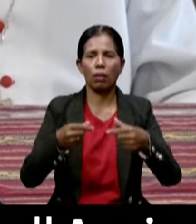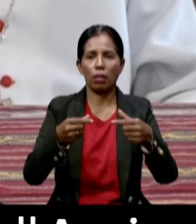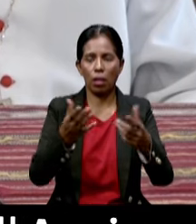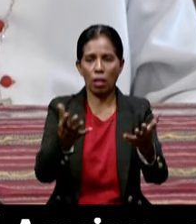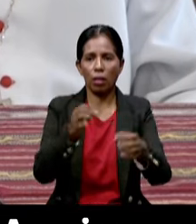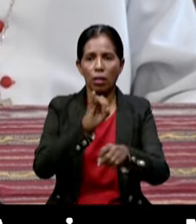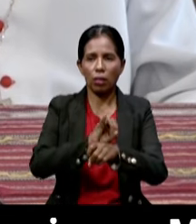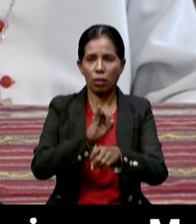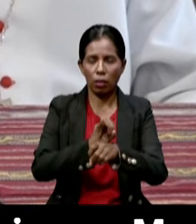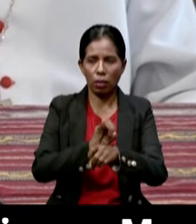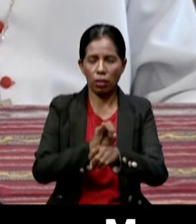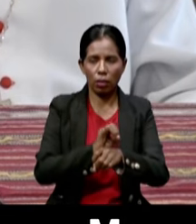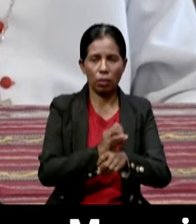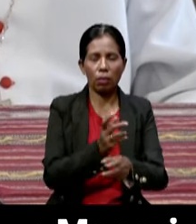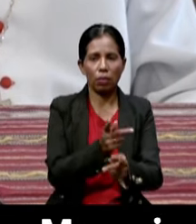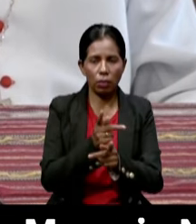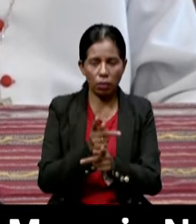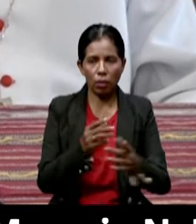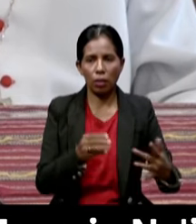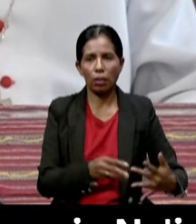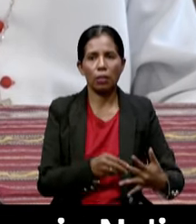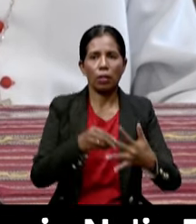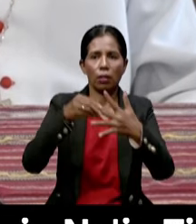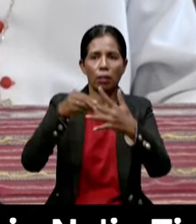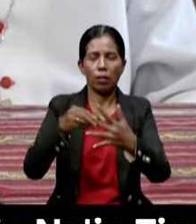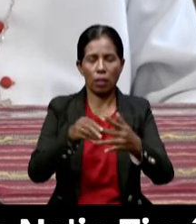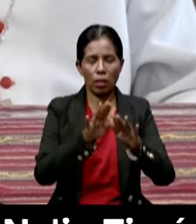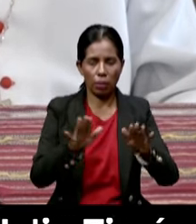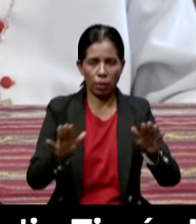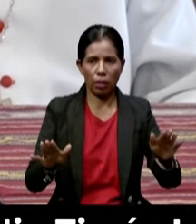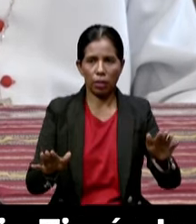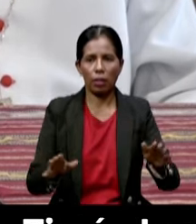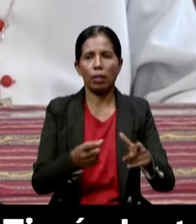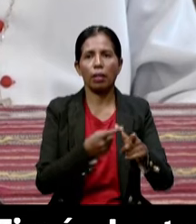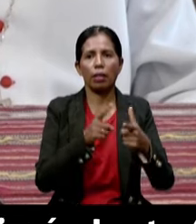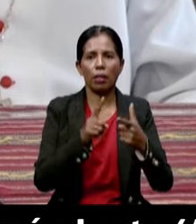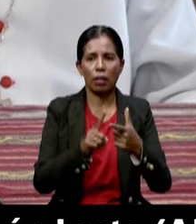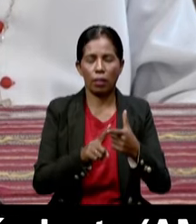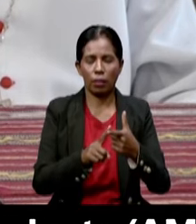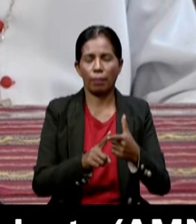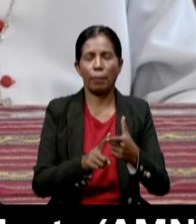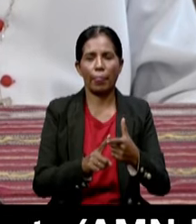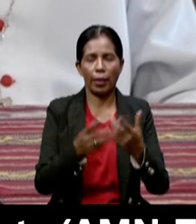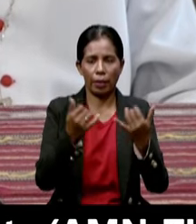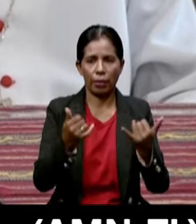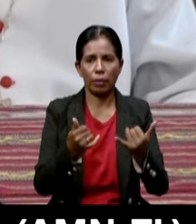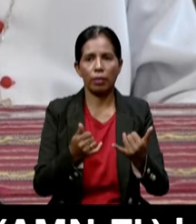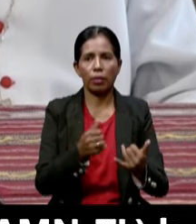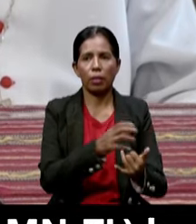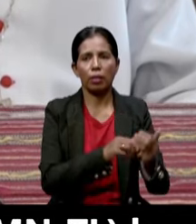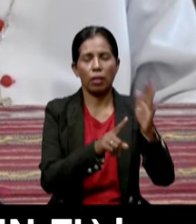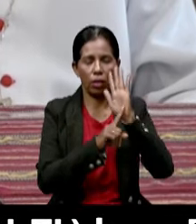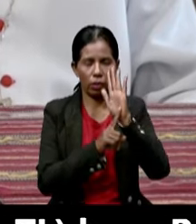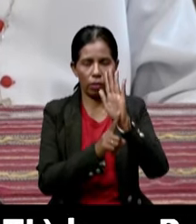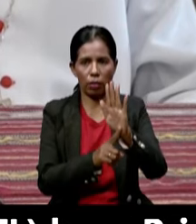a Igreja, como Jesus, um cuidado especial para as pessoas mais frágeis. Então, este é um símbolo